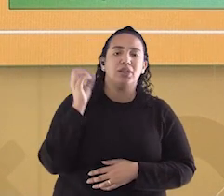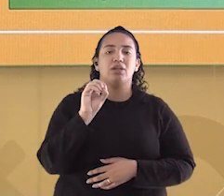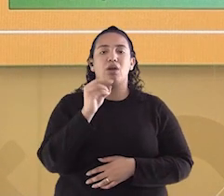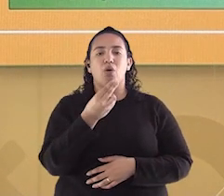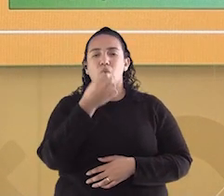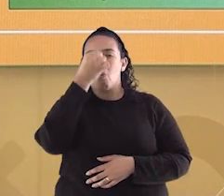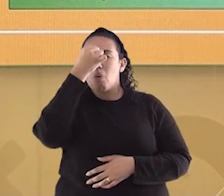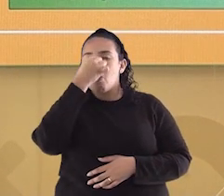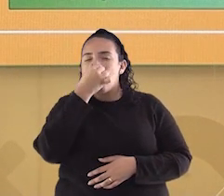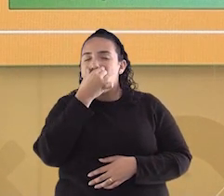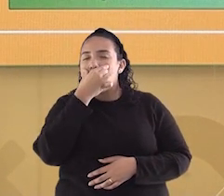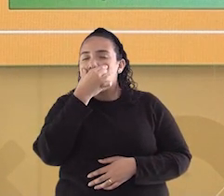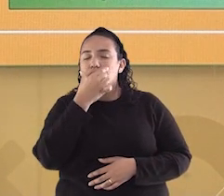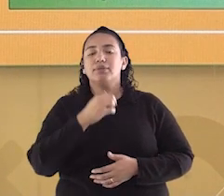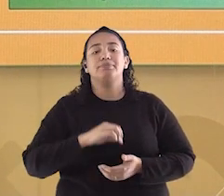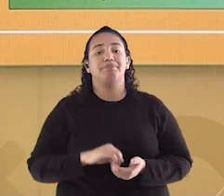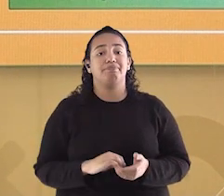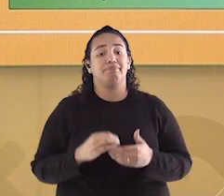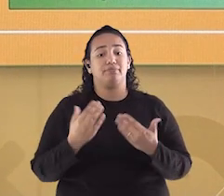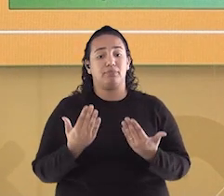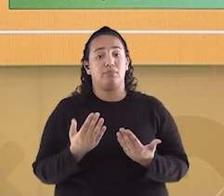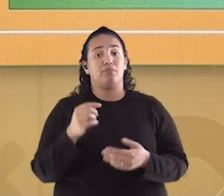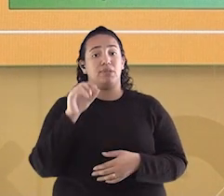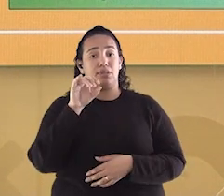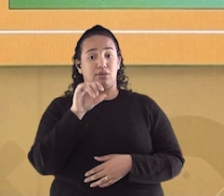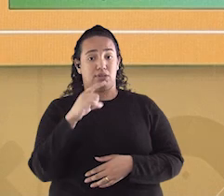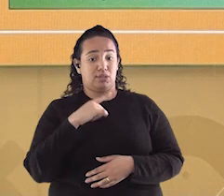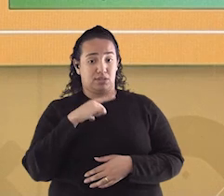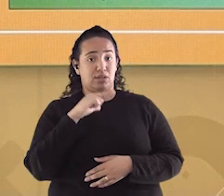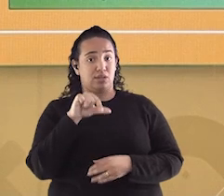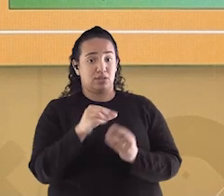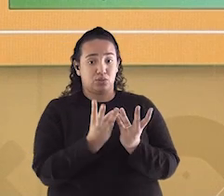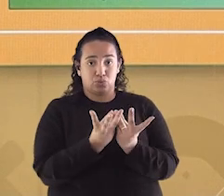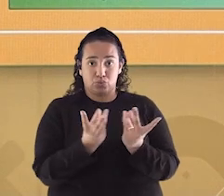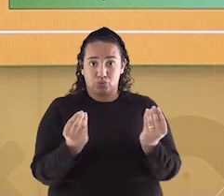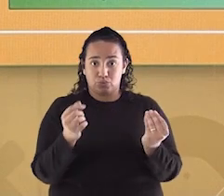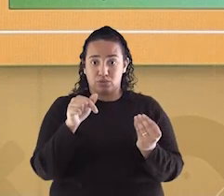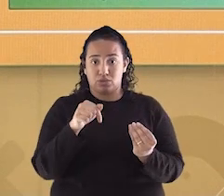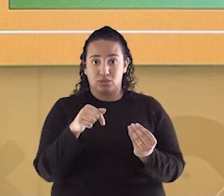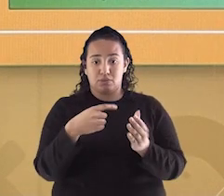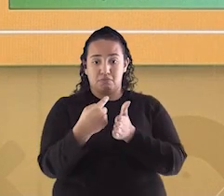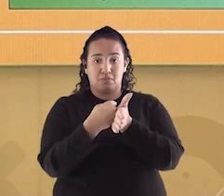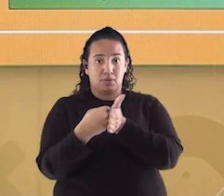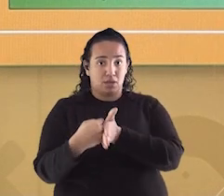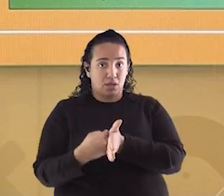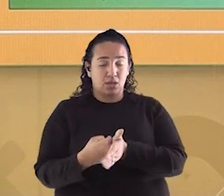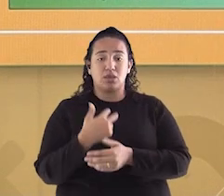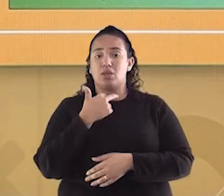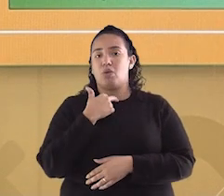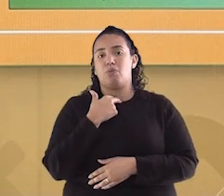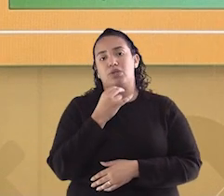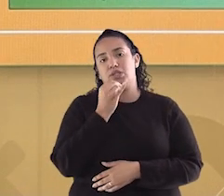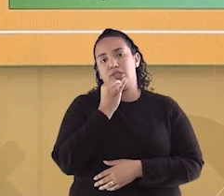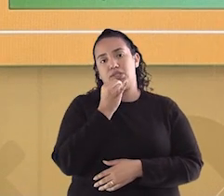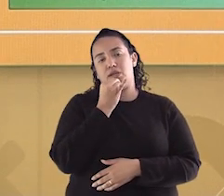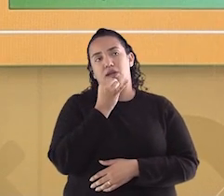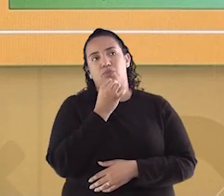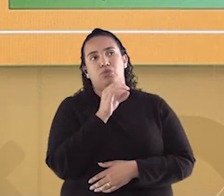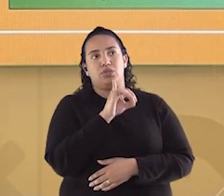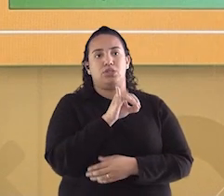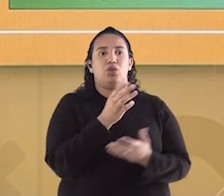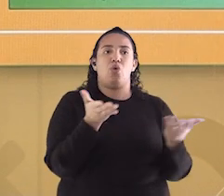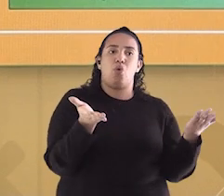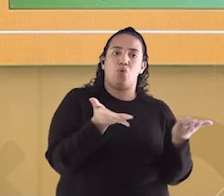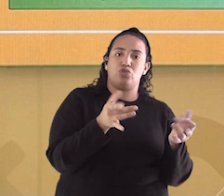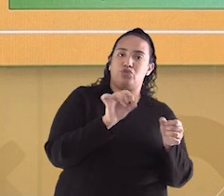sinusite. Devido à exposição à radiação, não é permitido a um paciente fazer seguidos exames em um curto período de tempo, né? Tem um intervalo. Se você